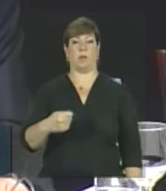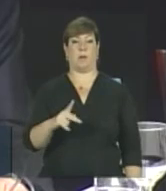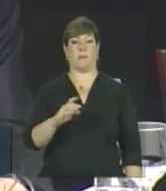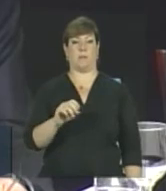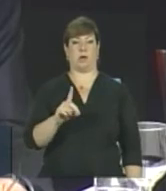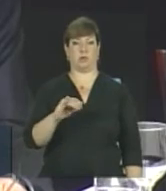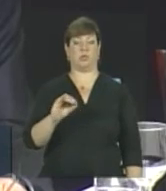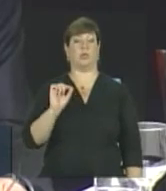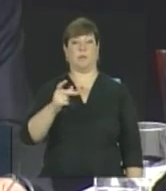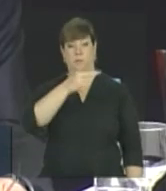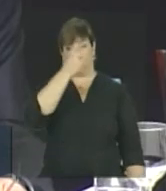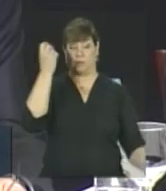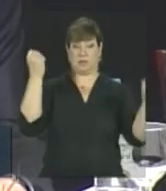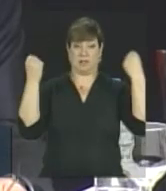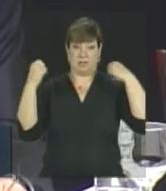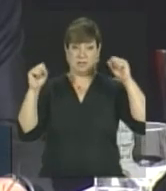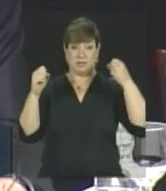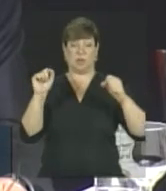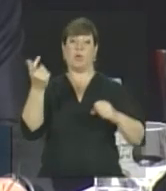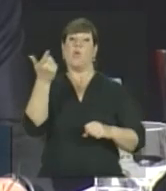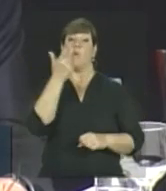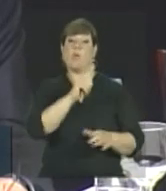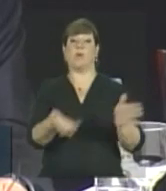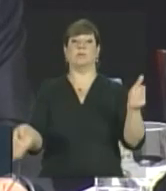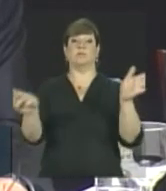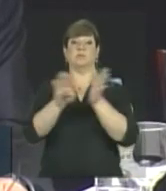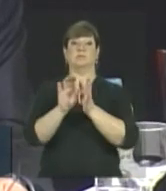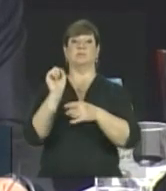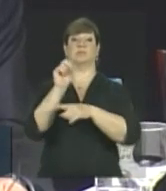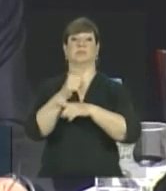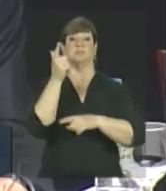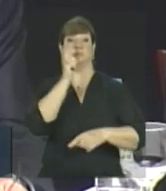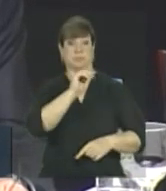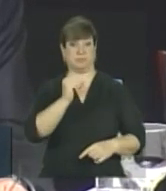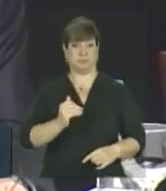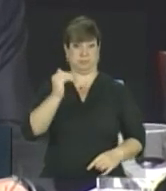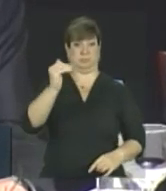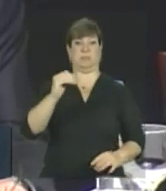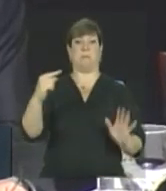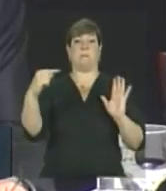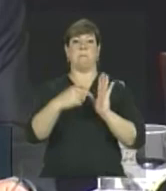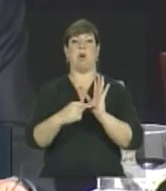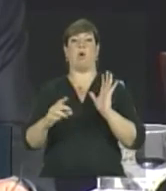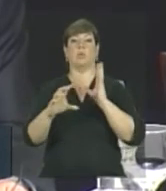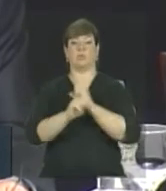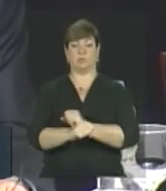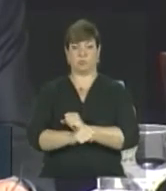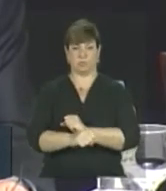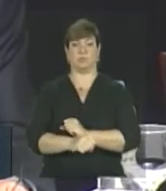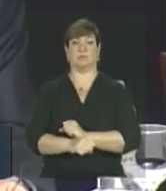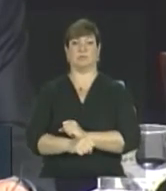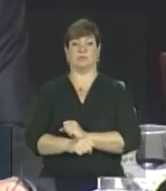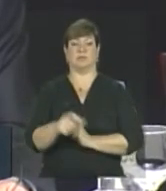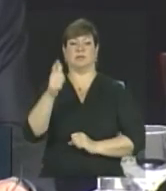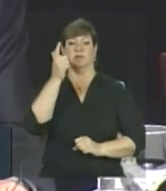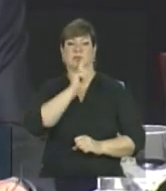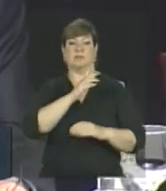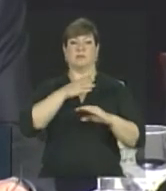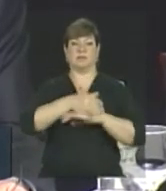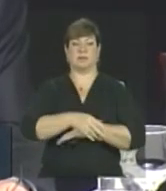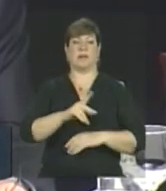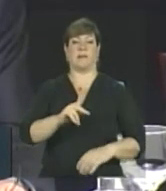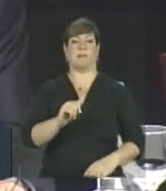atletas que chegaram no nível com acesso, inclusive,